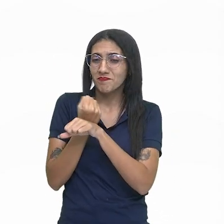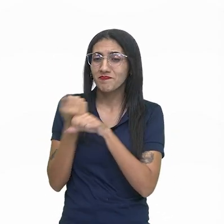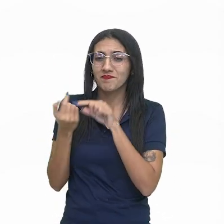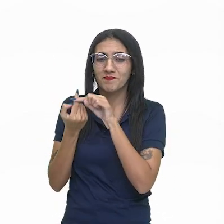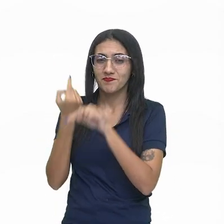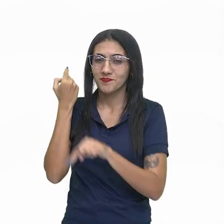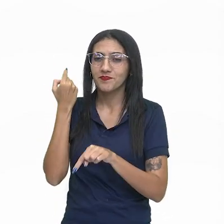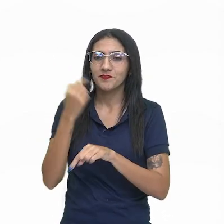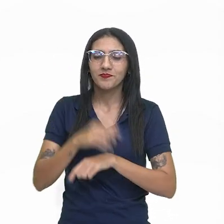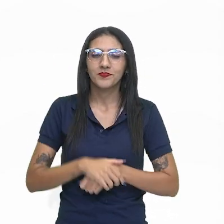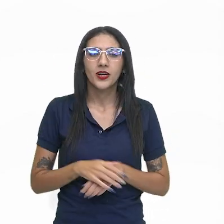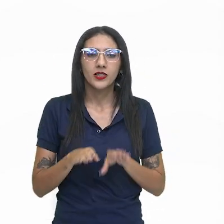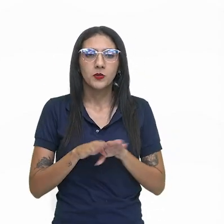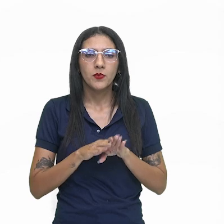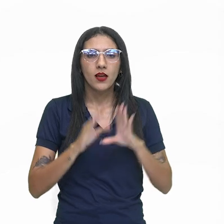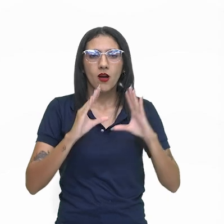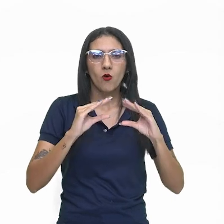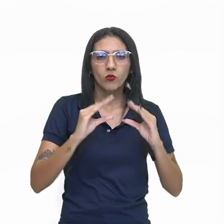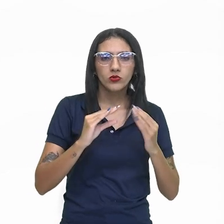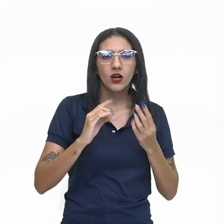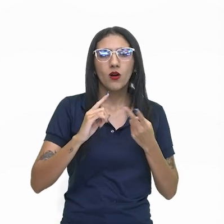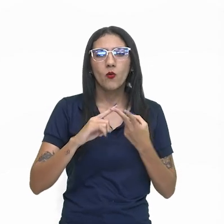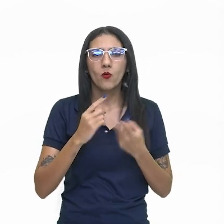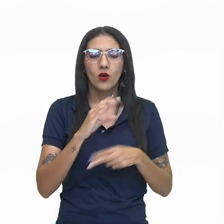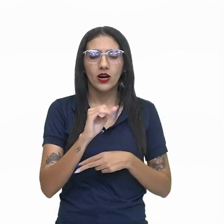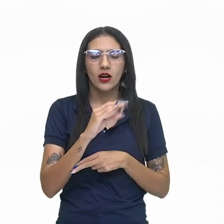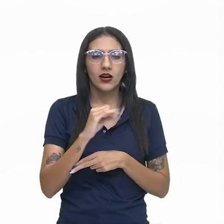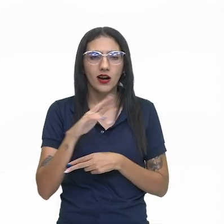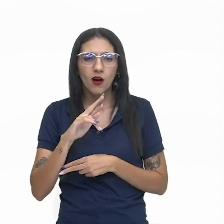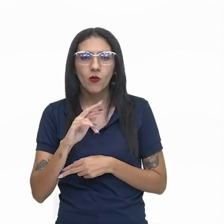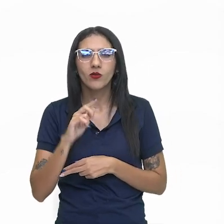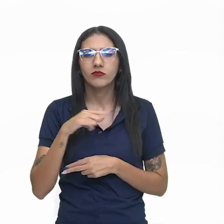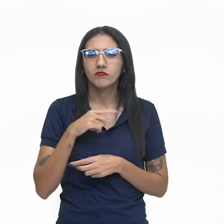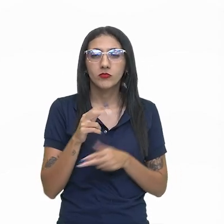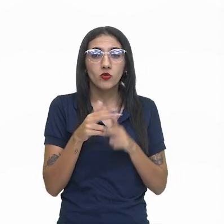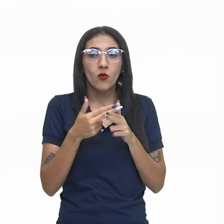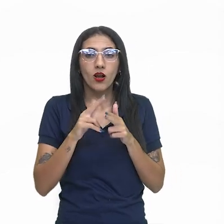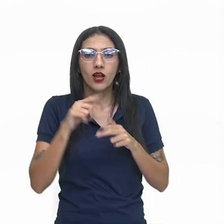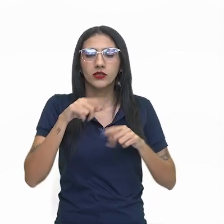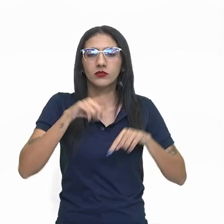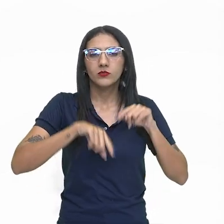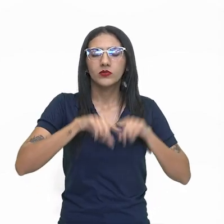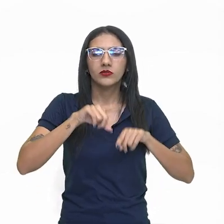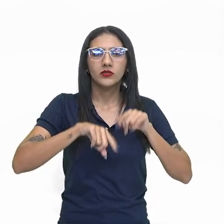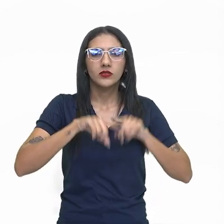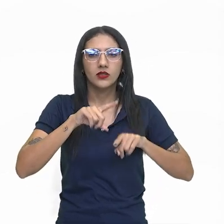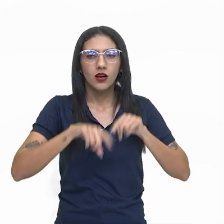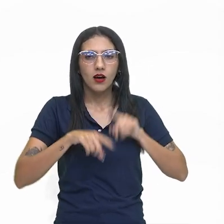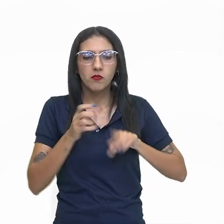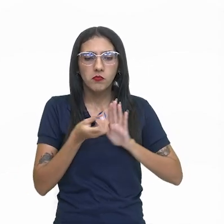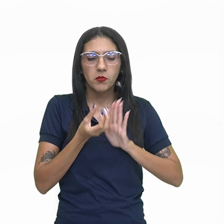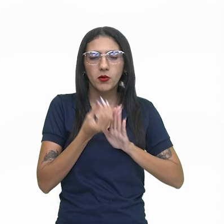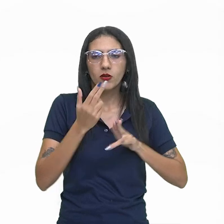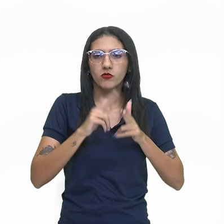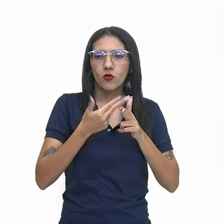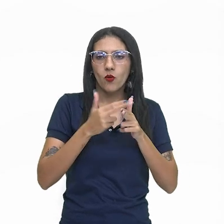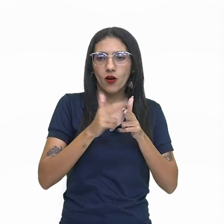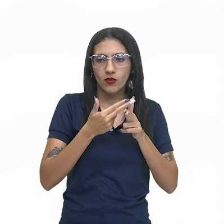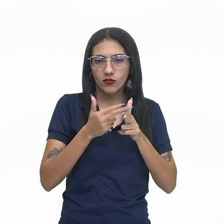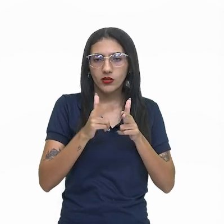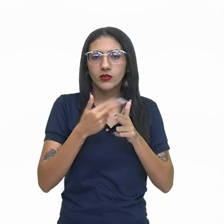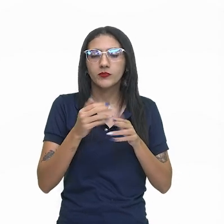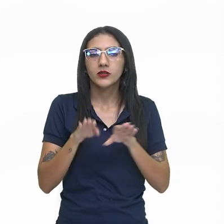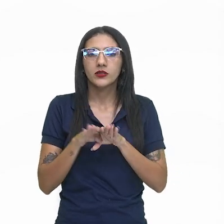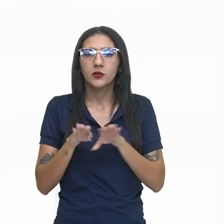né? Algodão, o cacau, né? Até hoje o cacau é muito importante, né? Para a produção do chocolate, né?